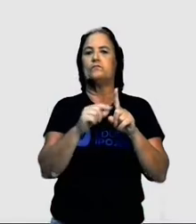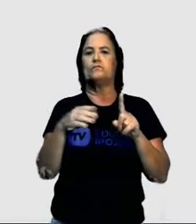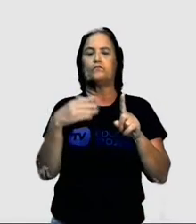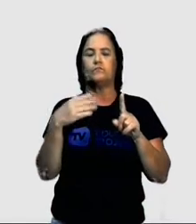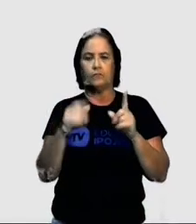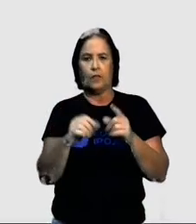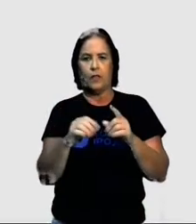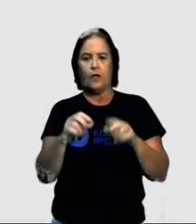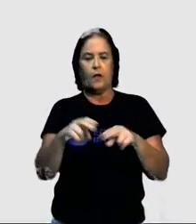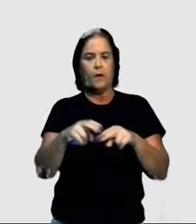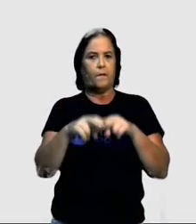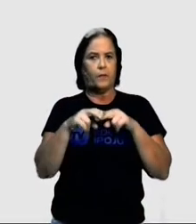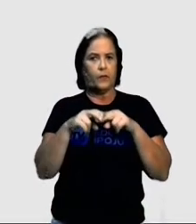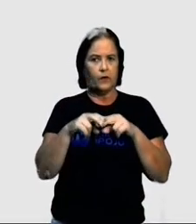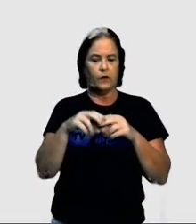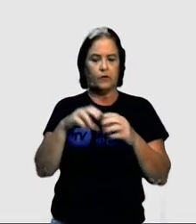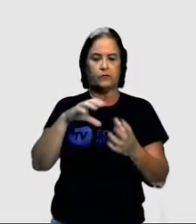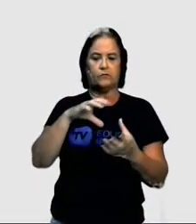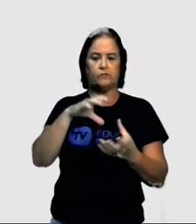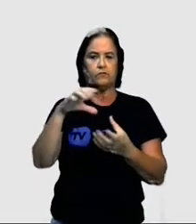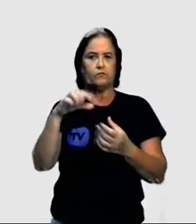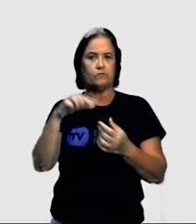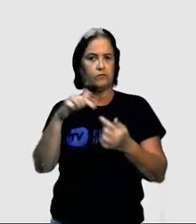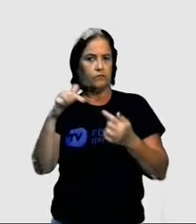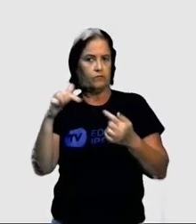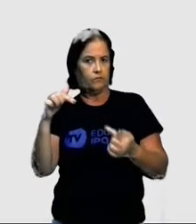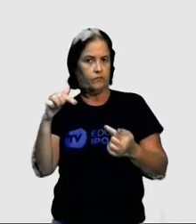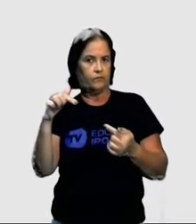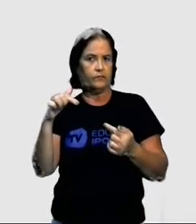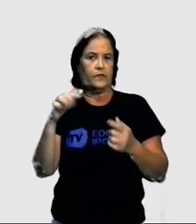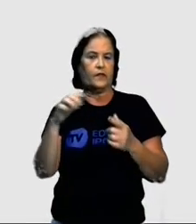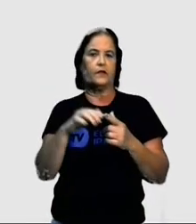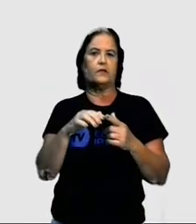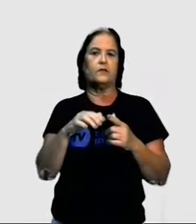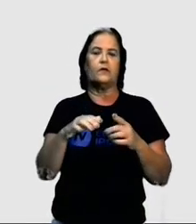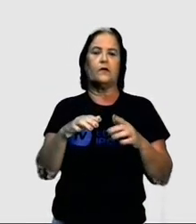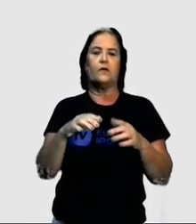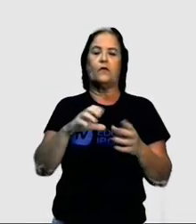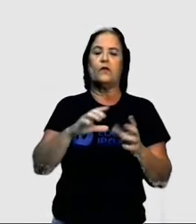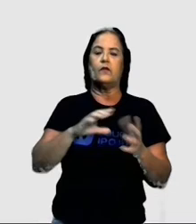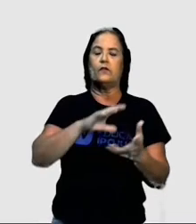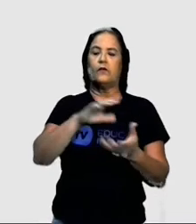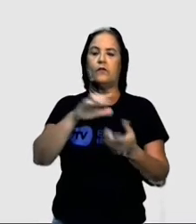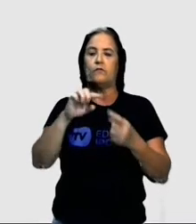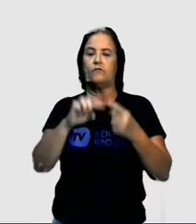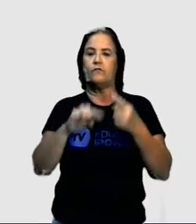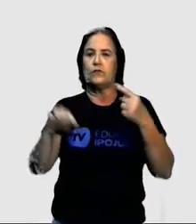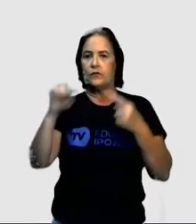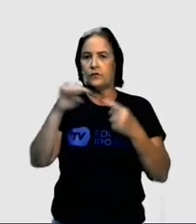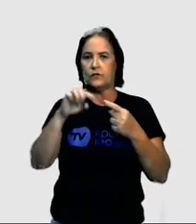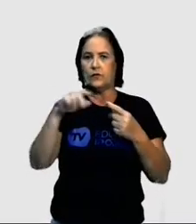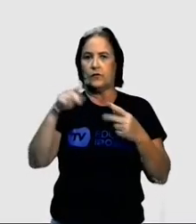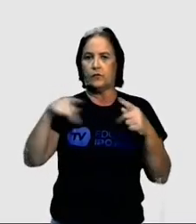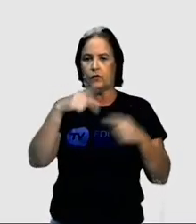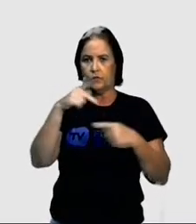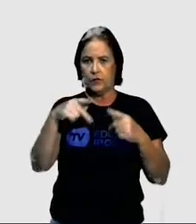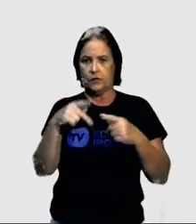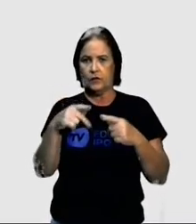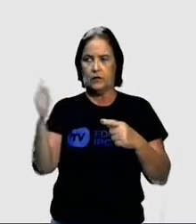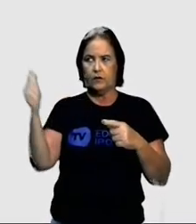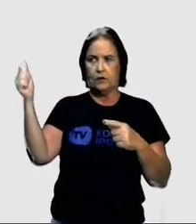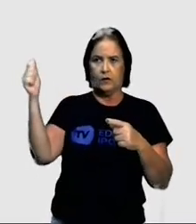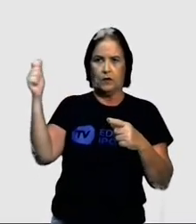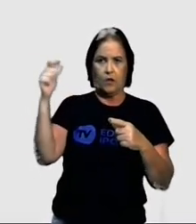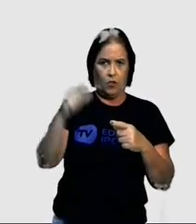causa da inclinação do eixo terrestre e da forma arredondada do planeta, a luz e o calor do